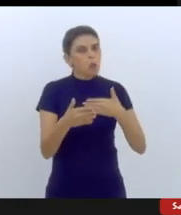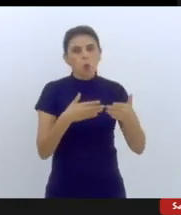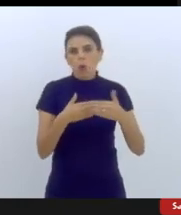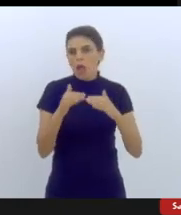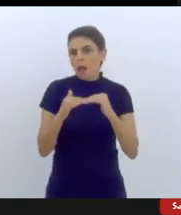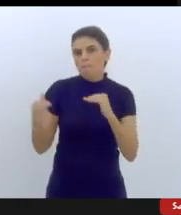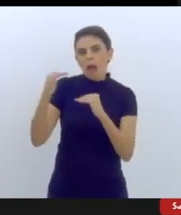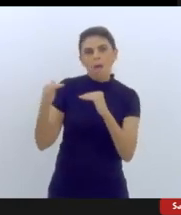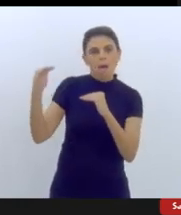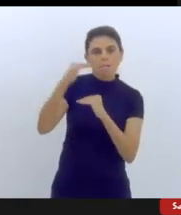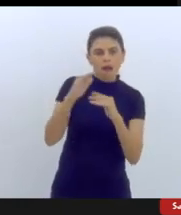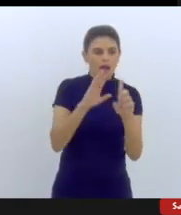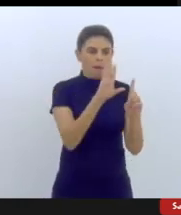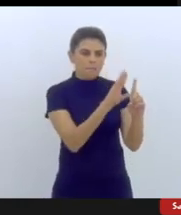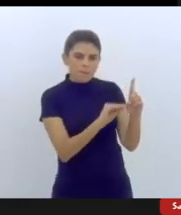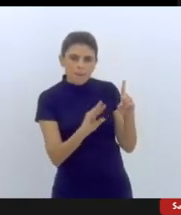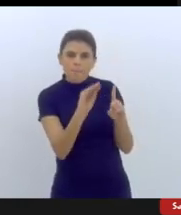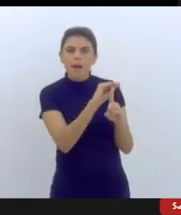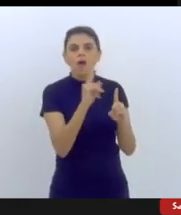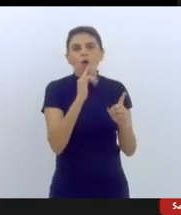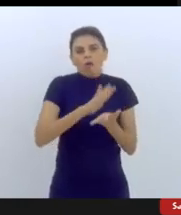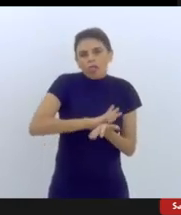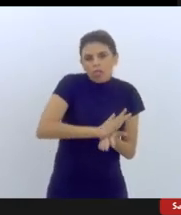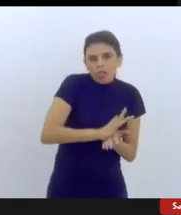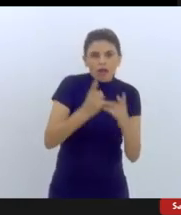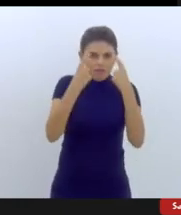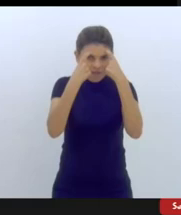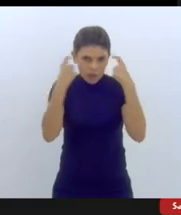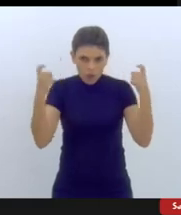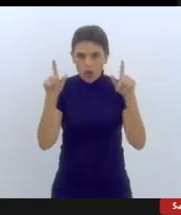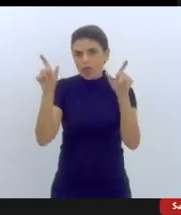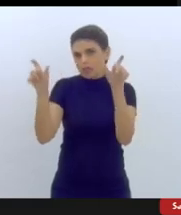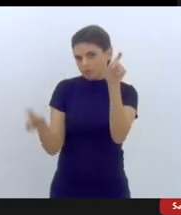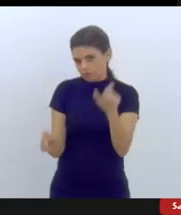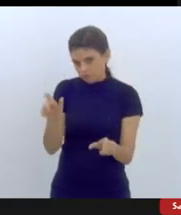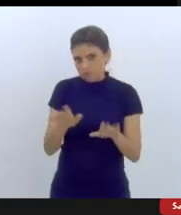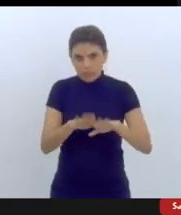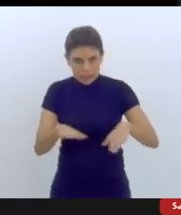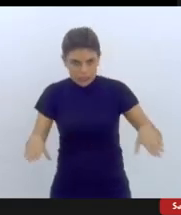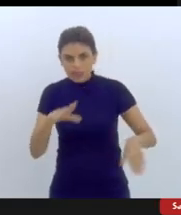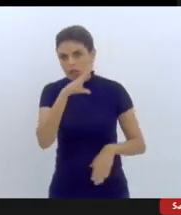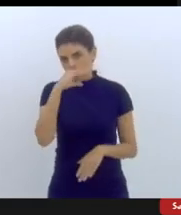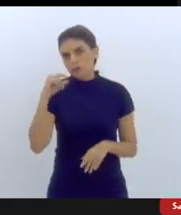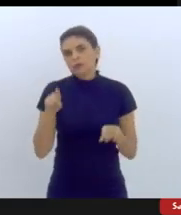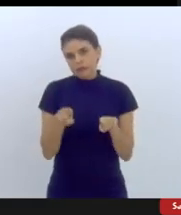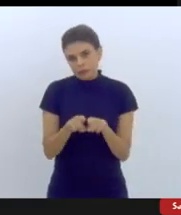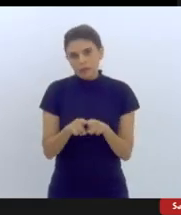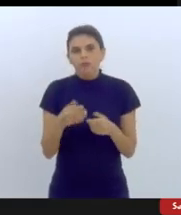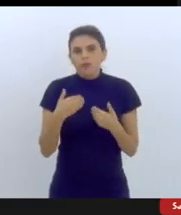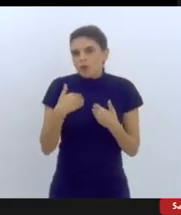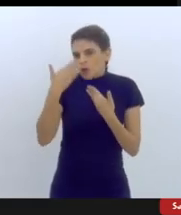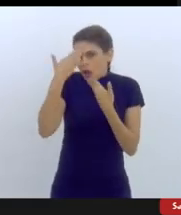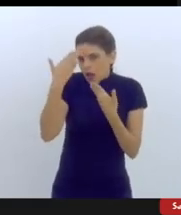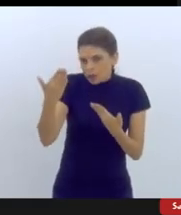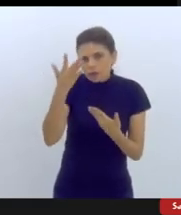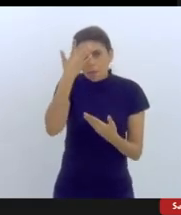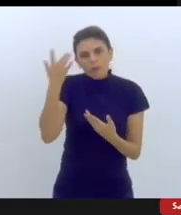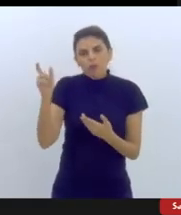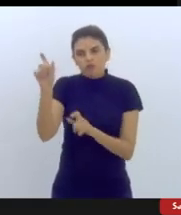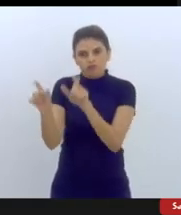nível de abuso, de maus tratos e violência contra criança e adolescente. Agradecer aos nossos